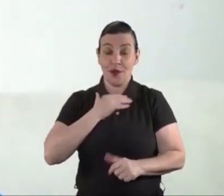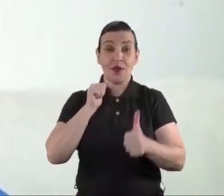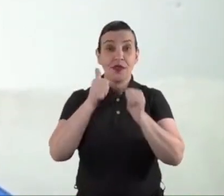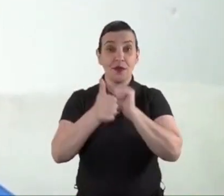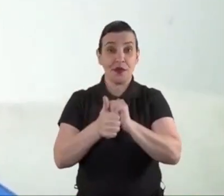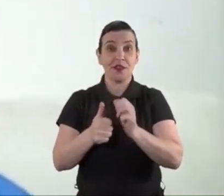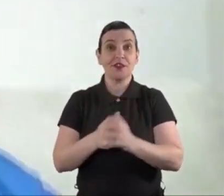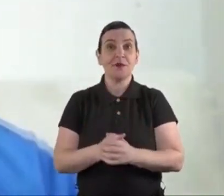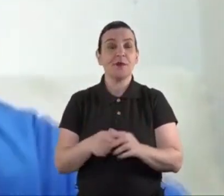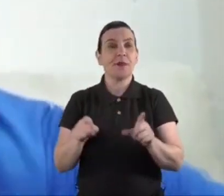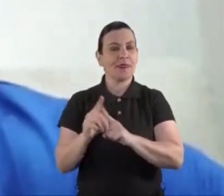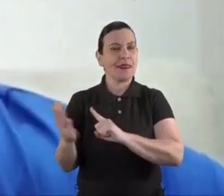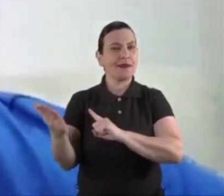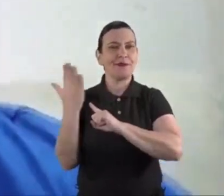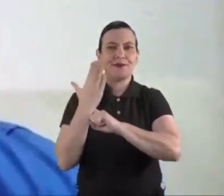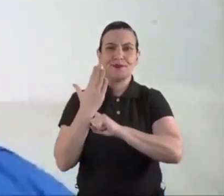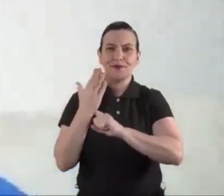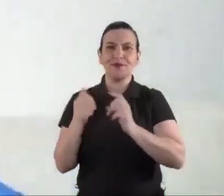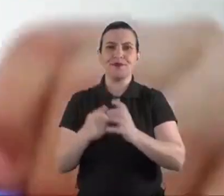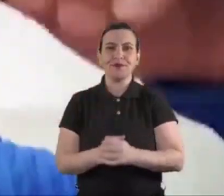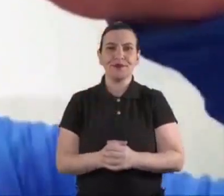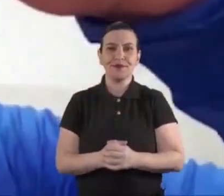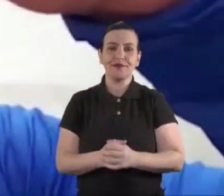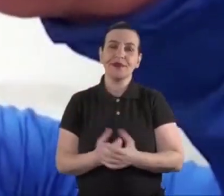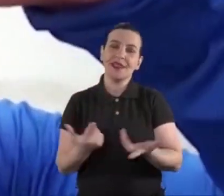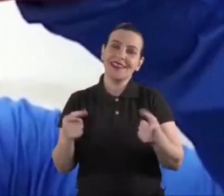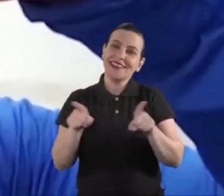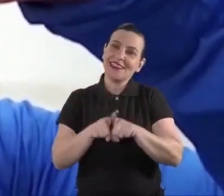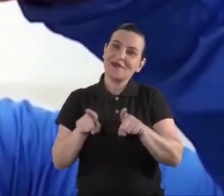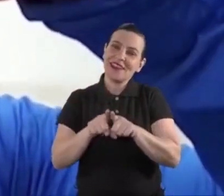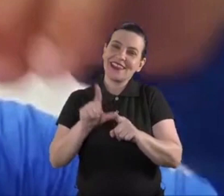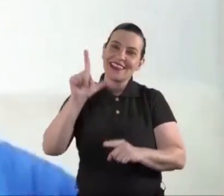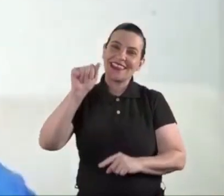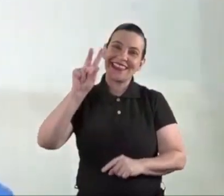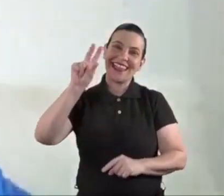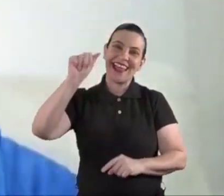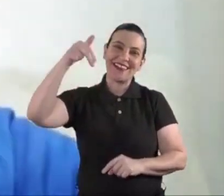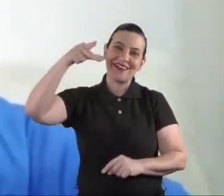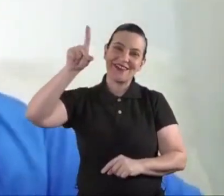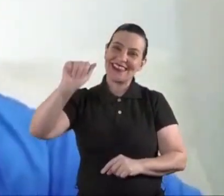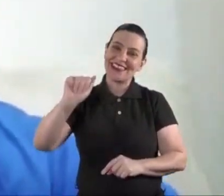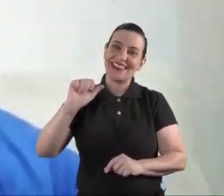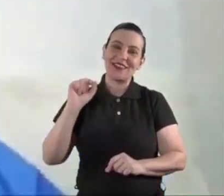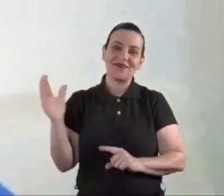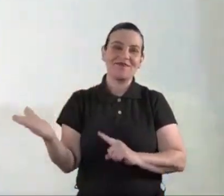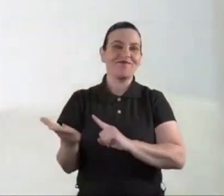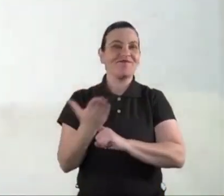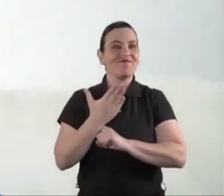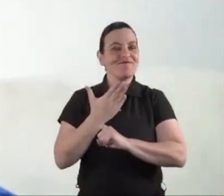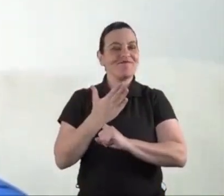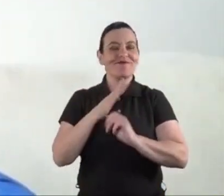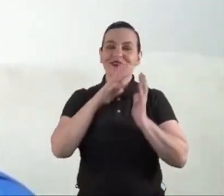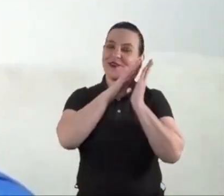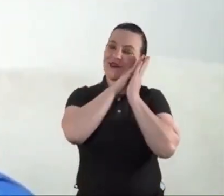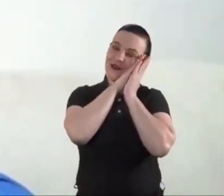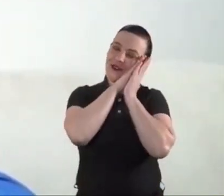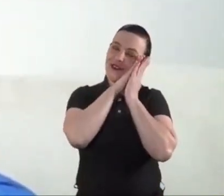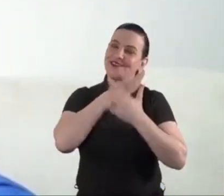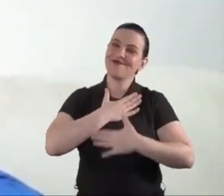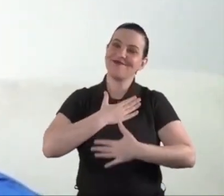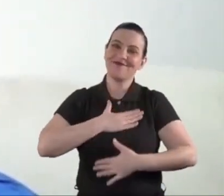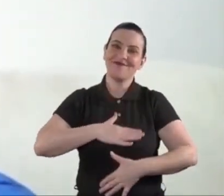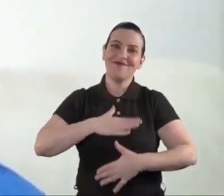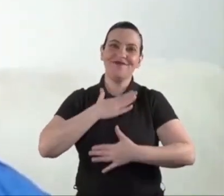esporte, e tem me auxiliado muito. E o nosso queridinho lavanda, para dar aquela qualidade de sono, né,